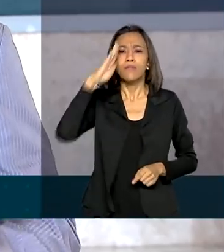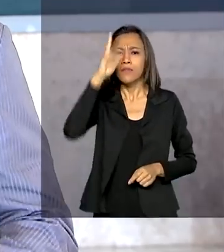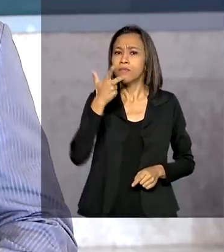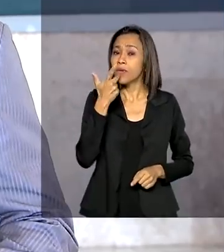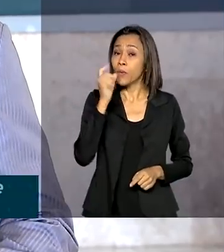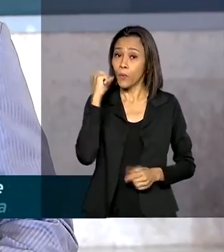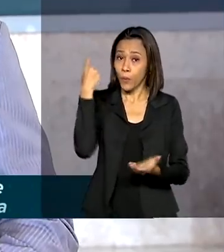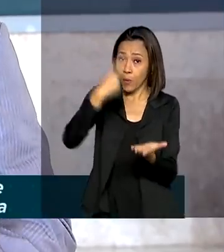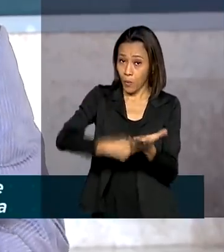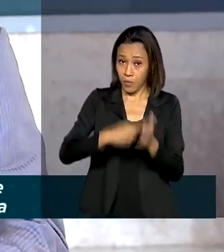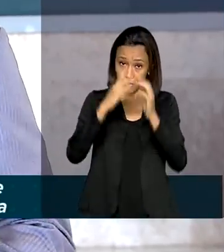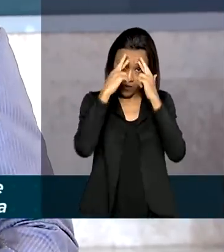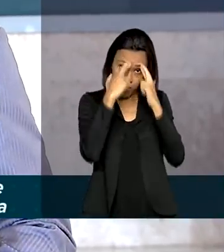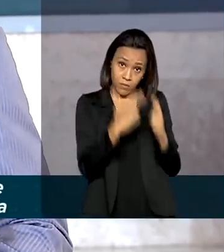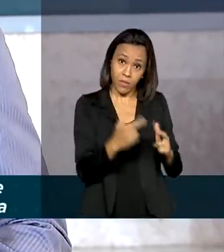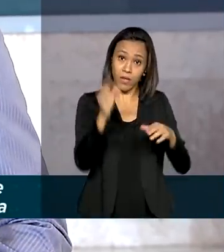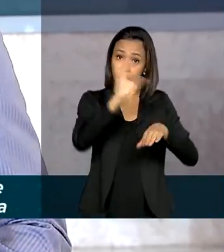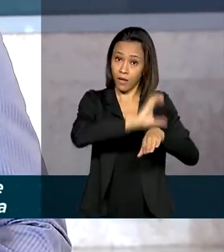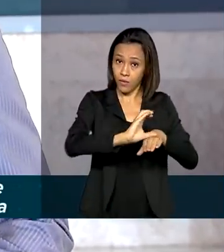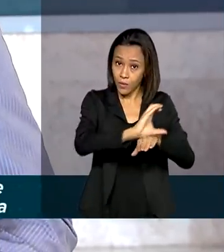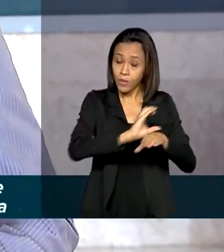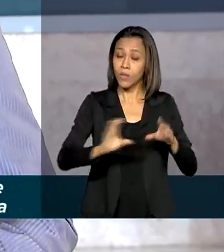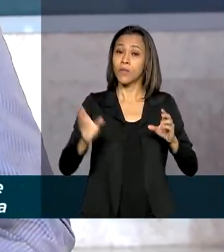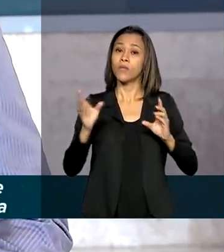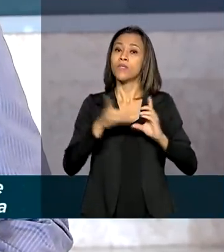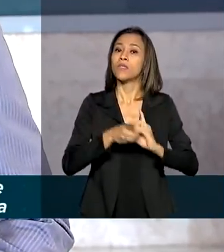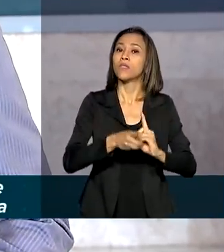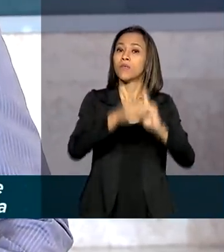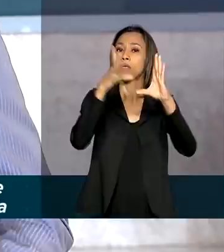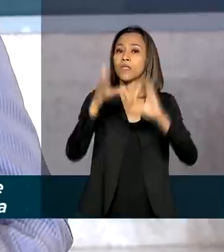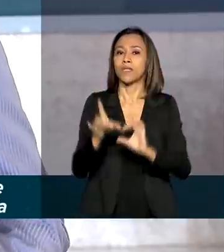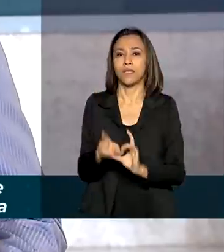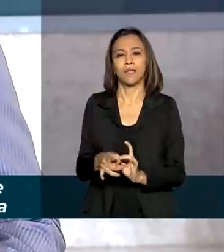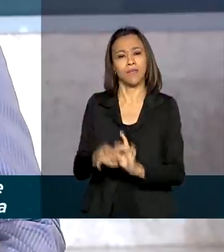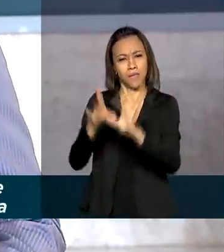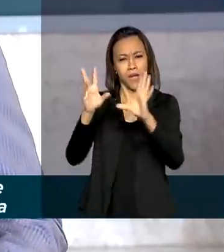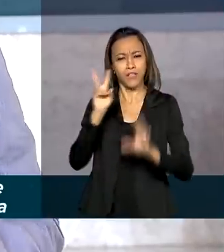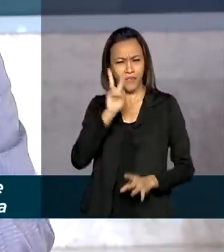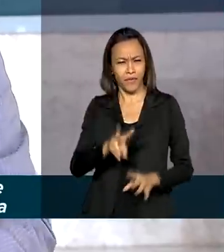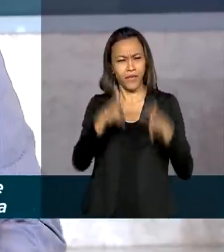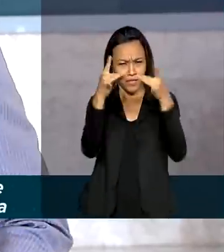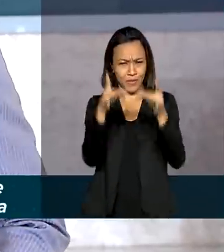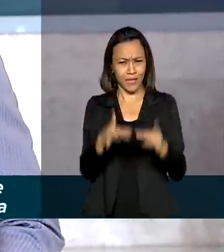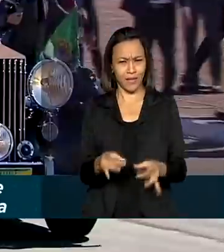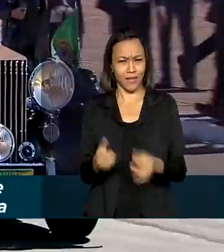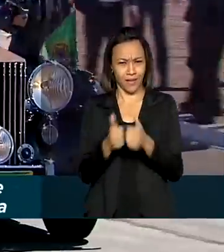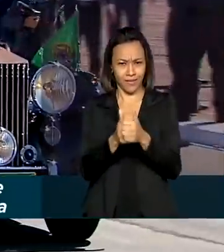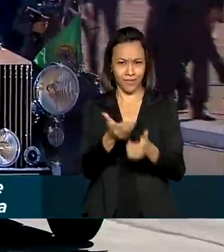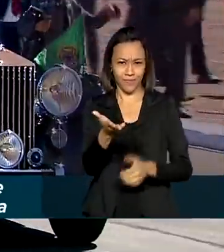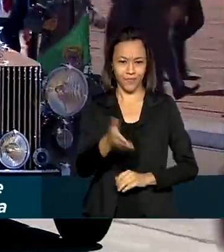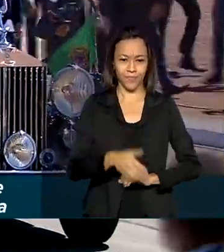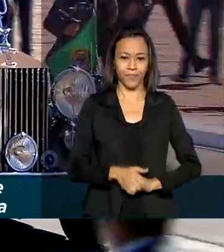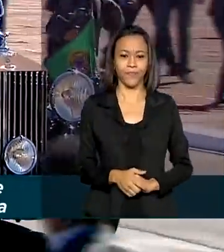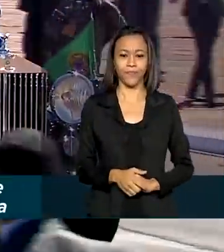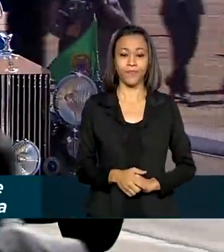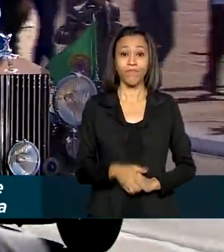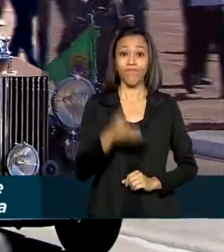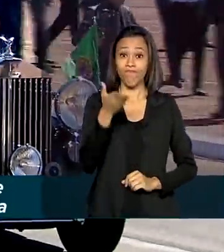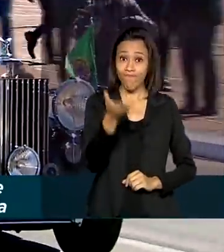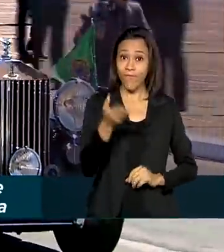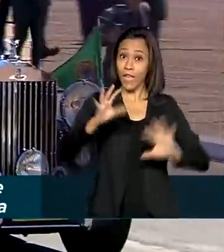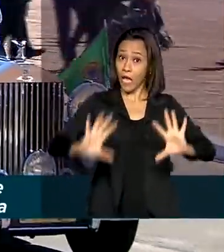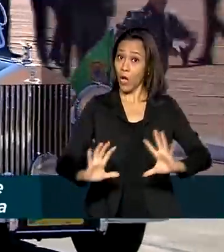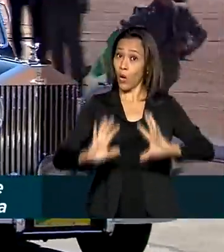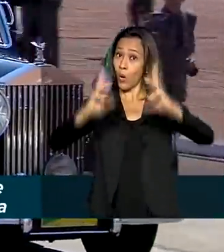com a Constituição, soberania, democracia e liberdade. Veja mais detalhes na reportagem. Como parte da